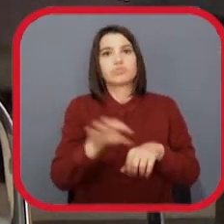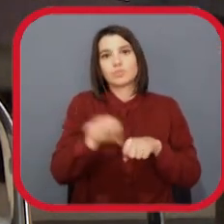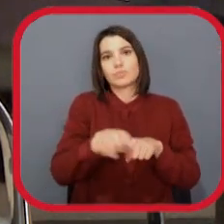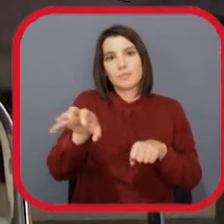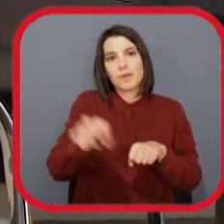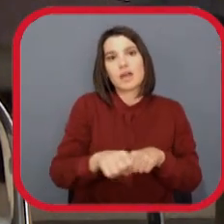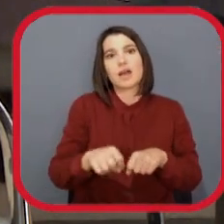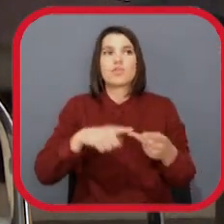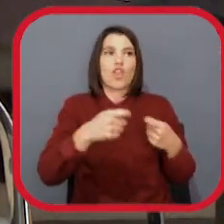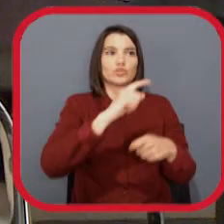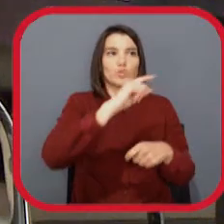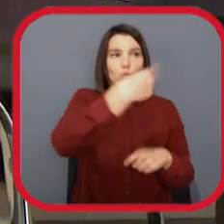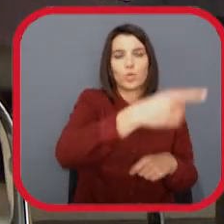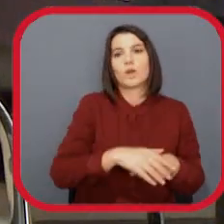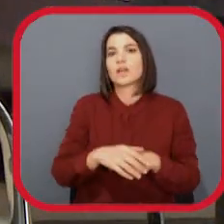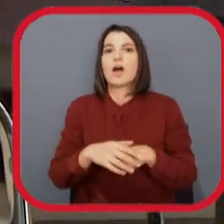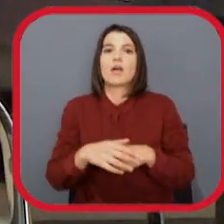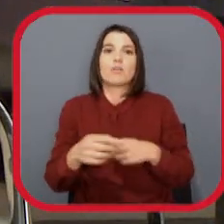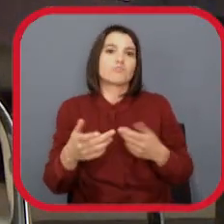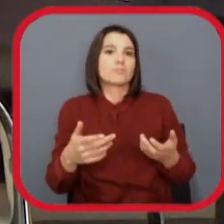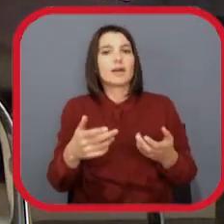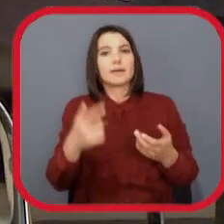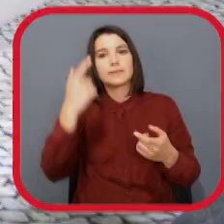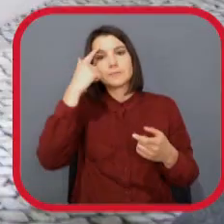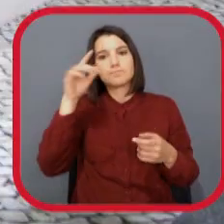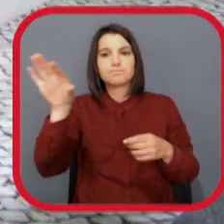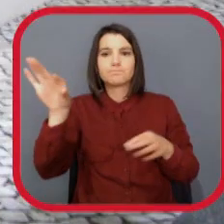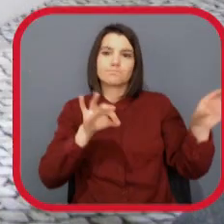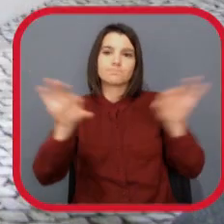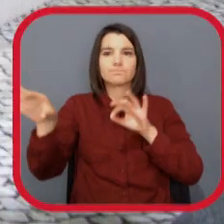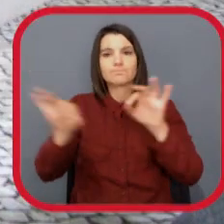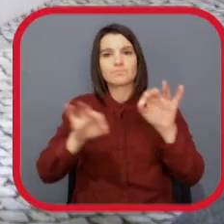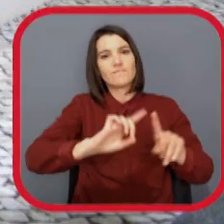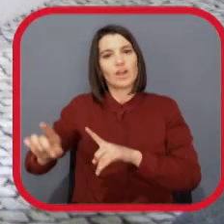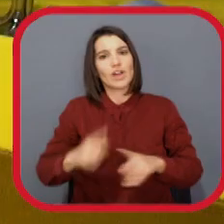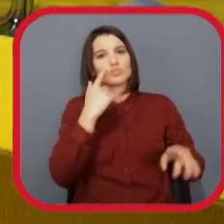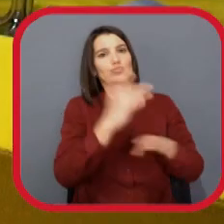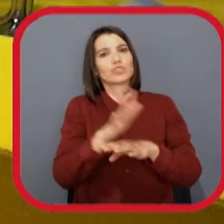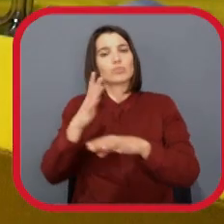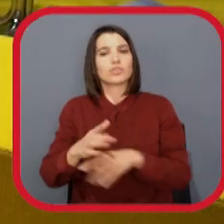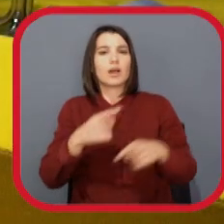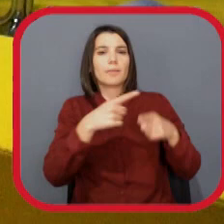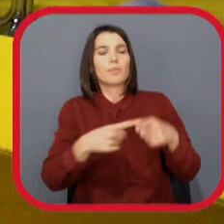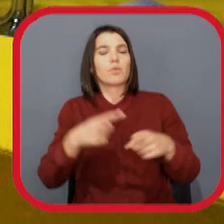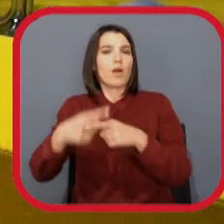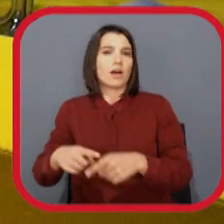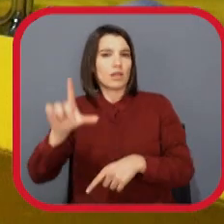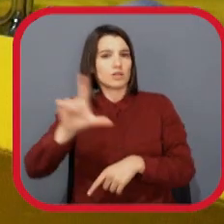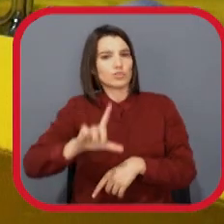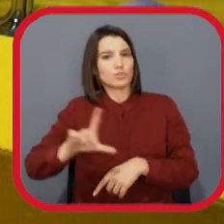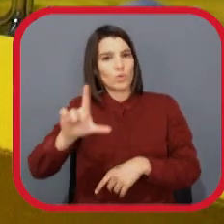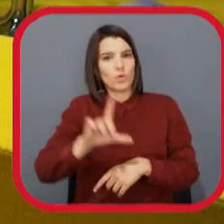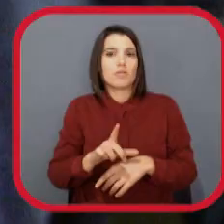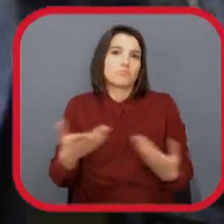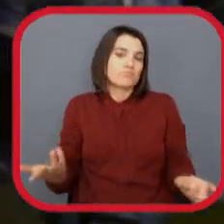a mercearia, a boutique noutra, temos o quiosque noutra. Acabámos por querer mostrar também pedaços de Lisboa,